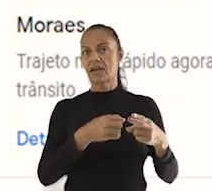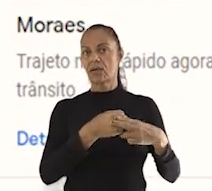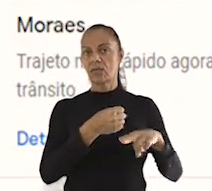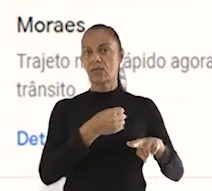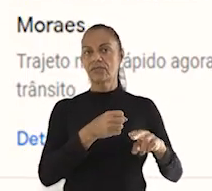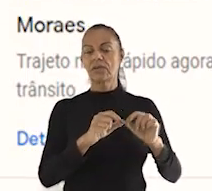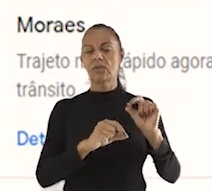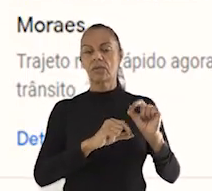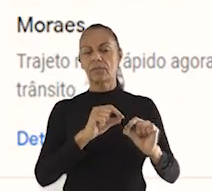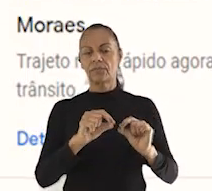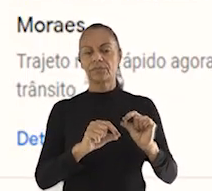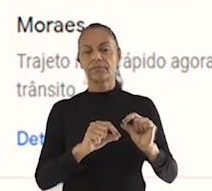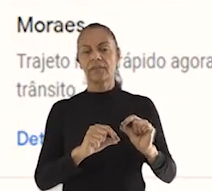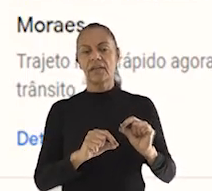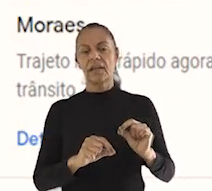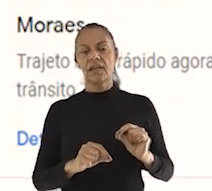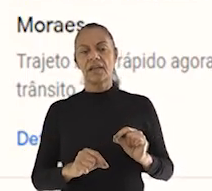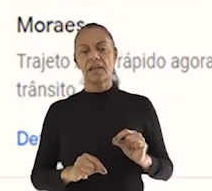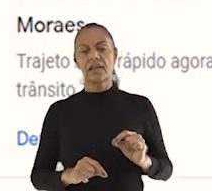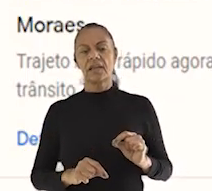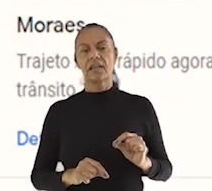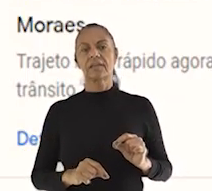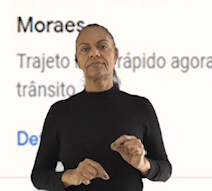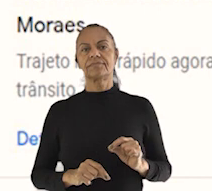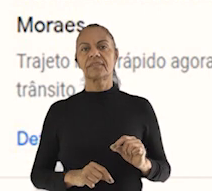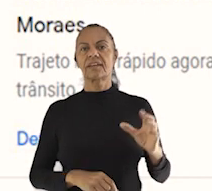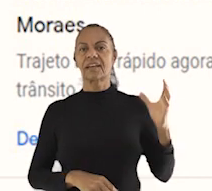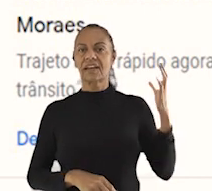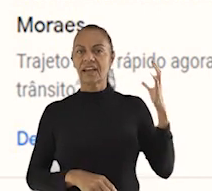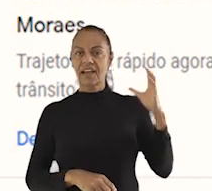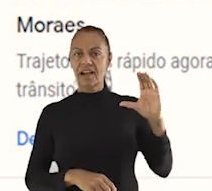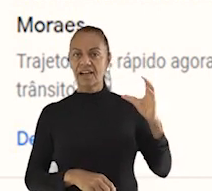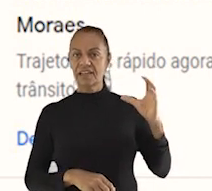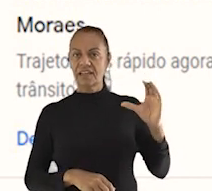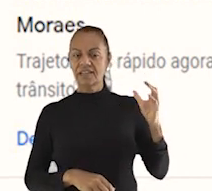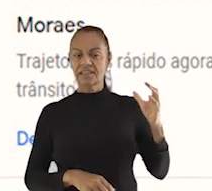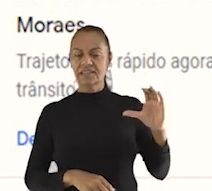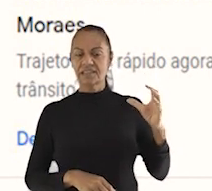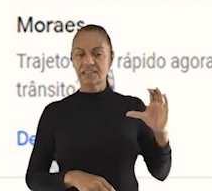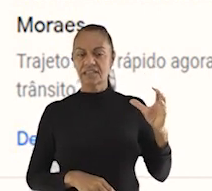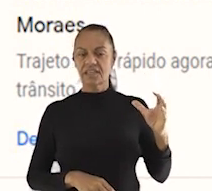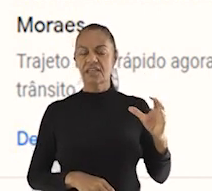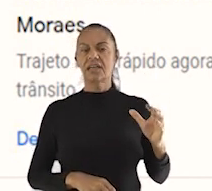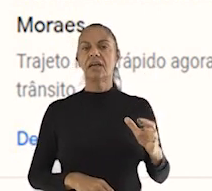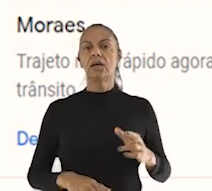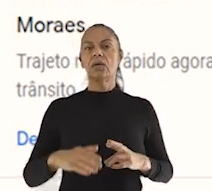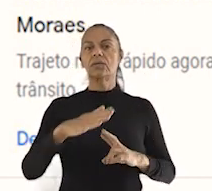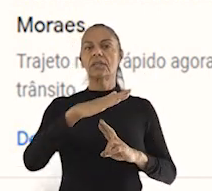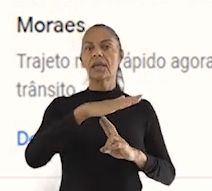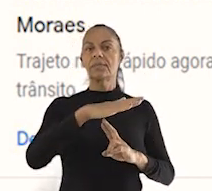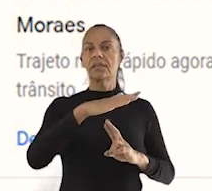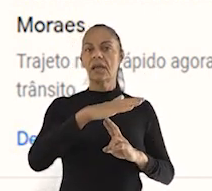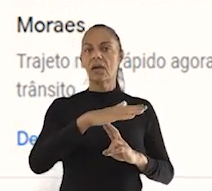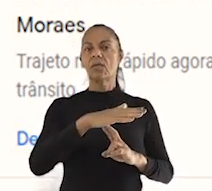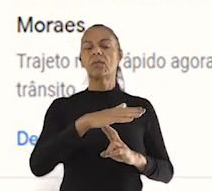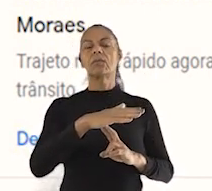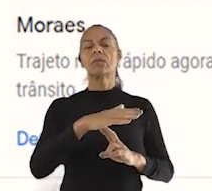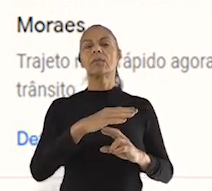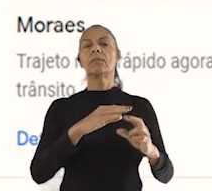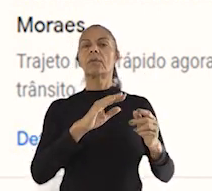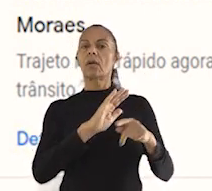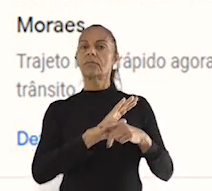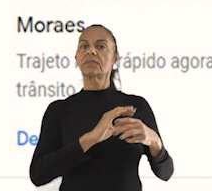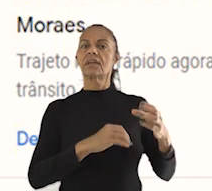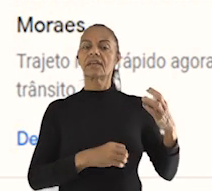de chegar até a Universidade Federal do Espírito Santo é, saindo de Cariacica, é ir